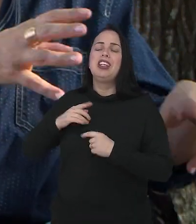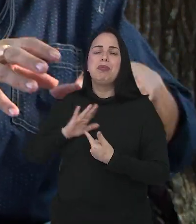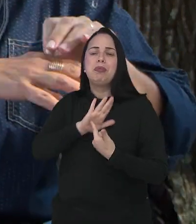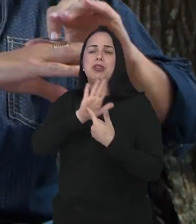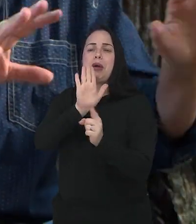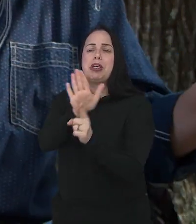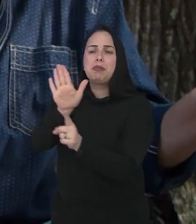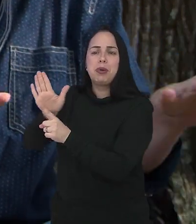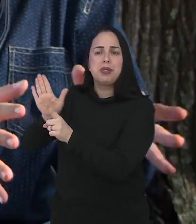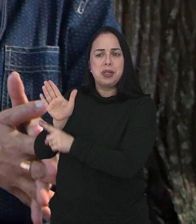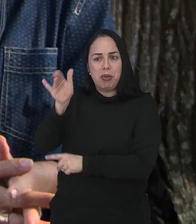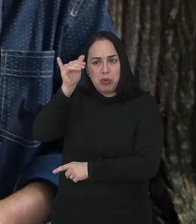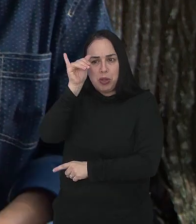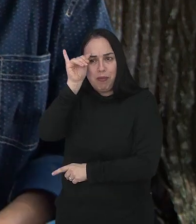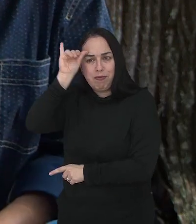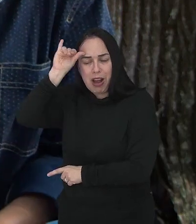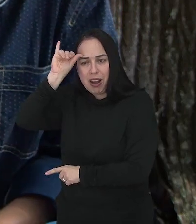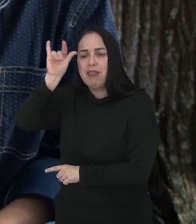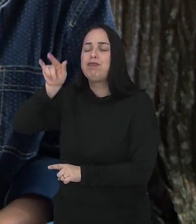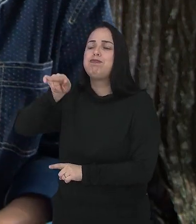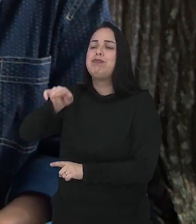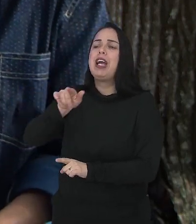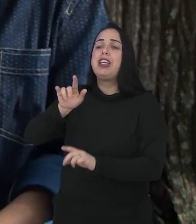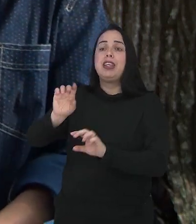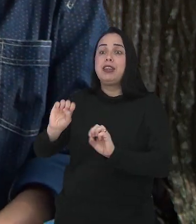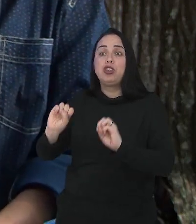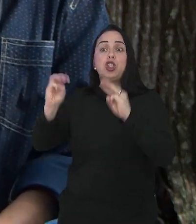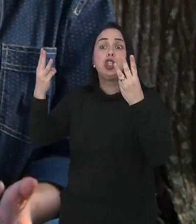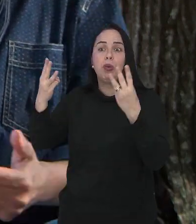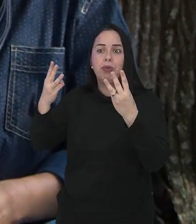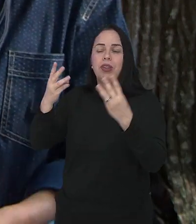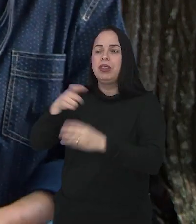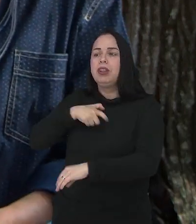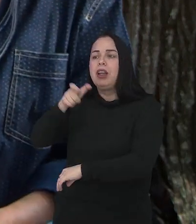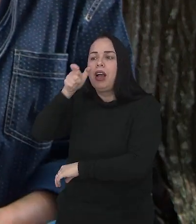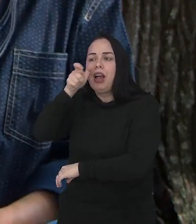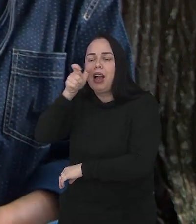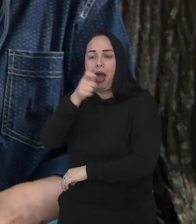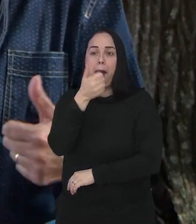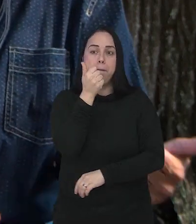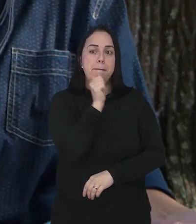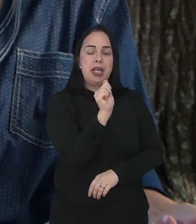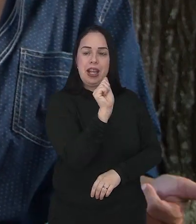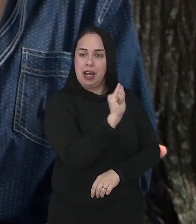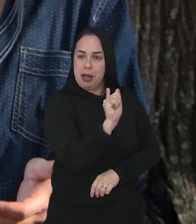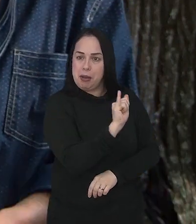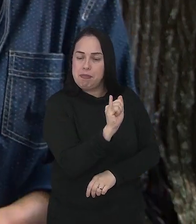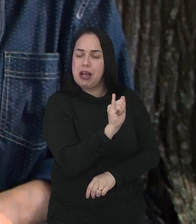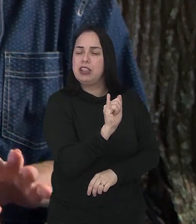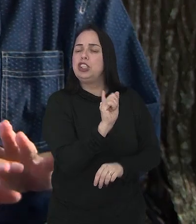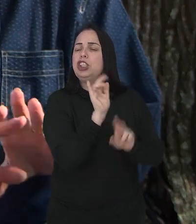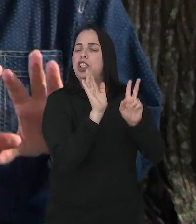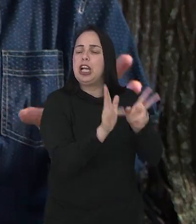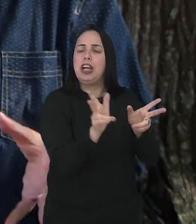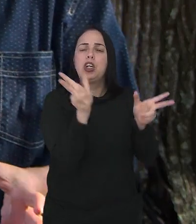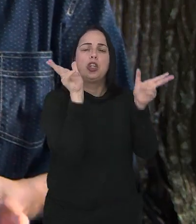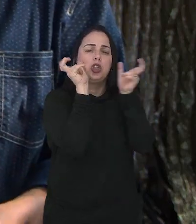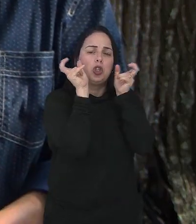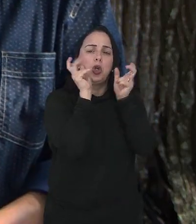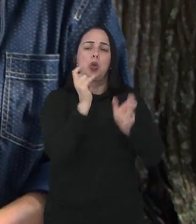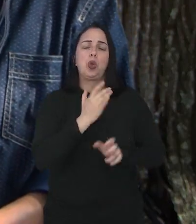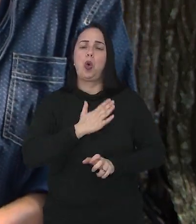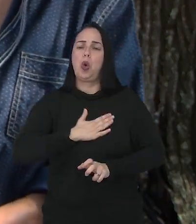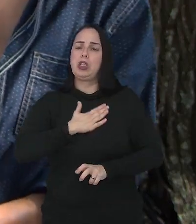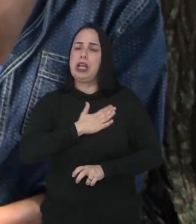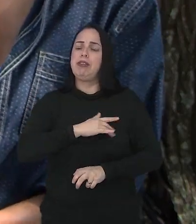e tudo mais. E teve um show do Milton, eu fiquei encantadíssima. A minha irmã já ouvia muito Milton, ouvia muito Elis, então eu já gostava muito